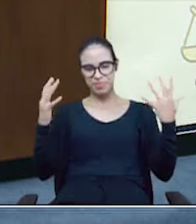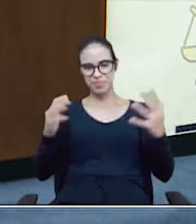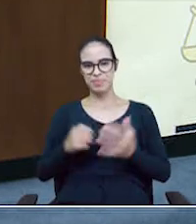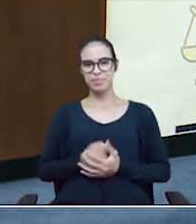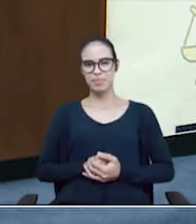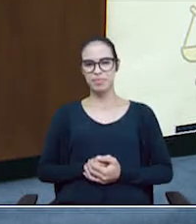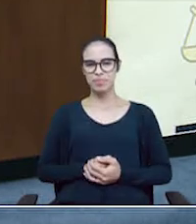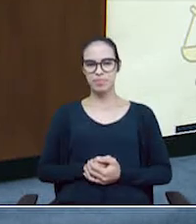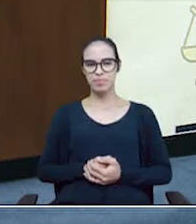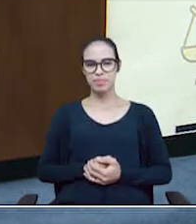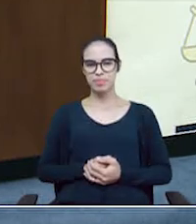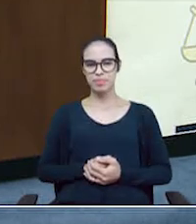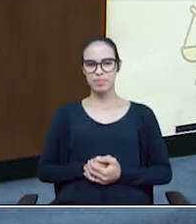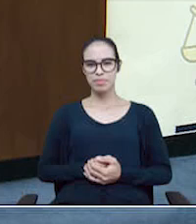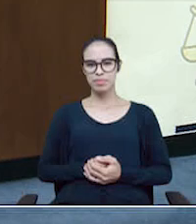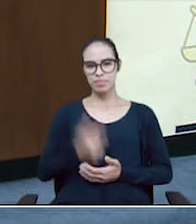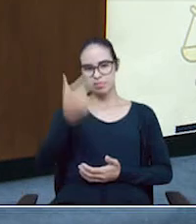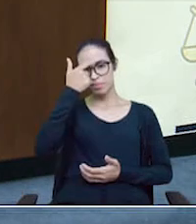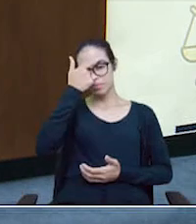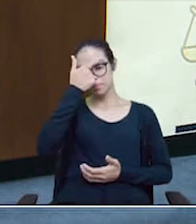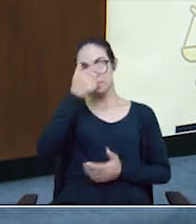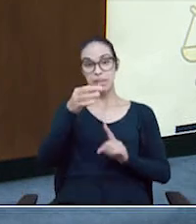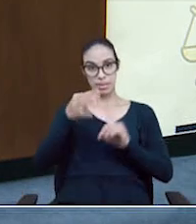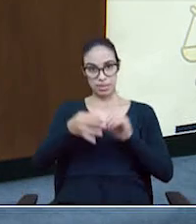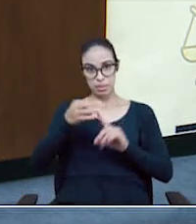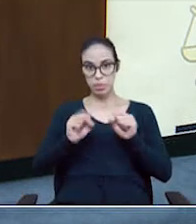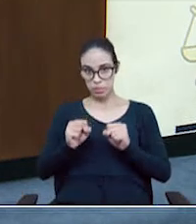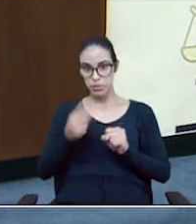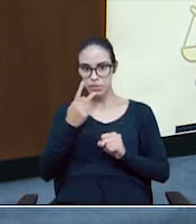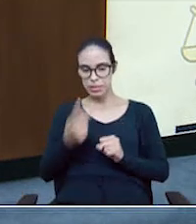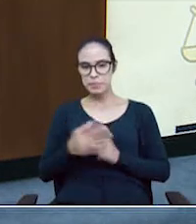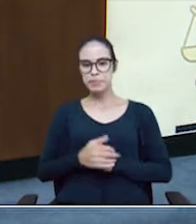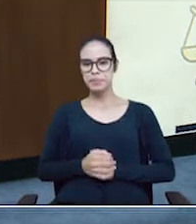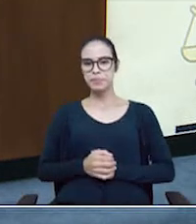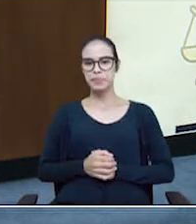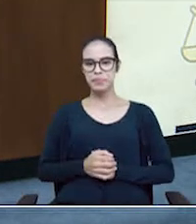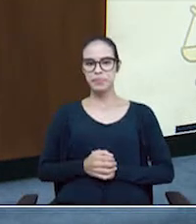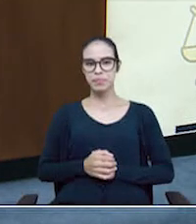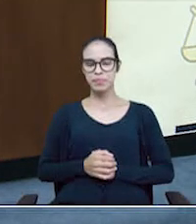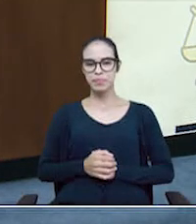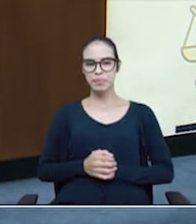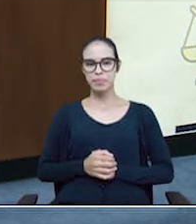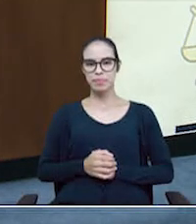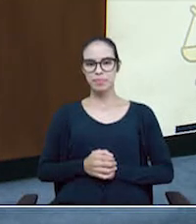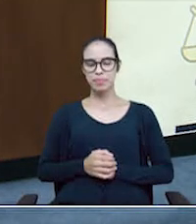Tem a palavra a senhora desembargadora convocada no TST, Adriana Goulart de Sena Orsini.